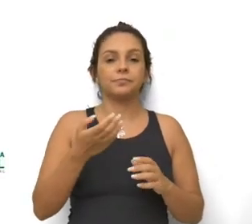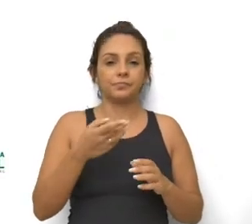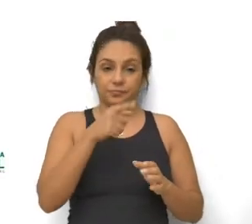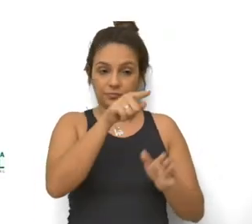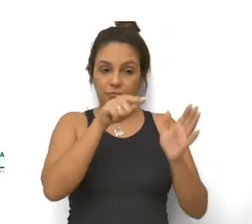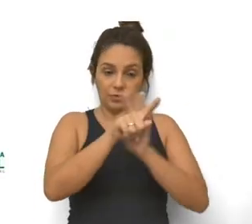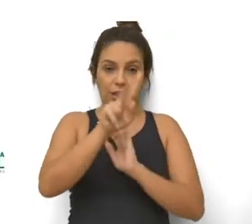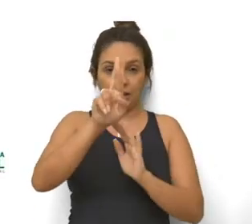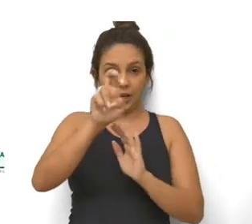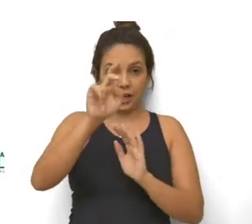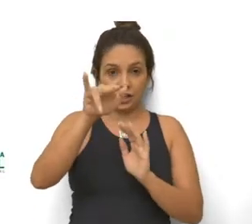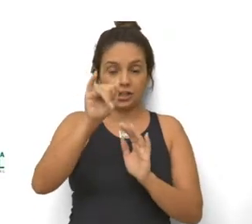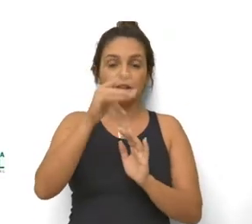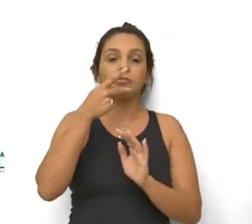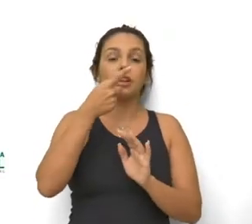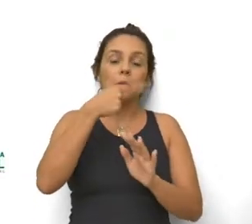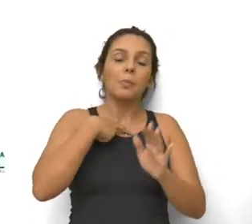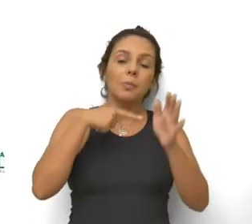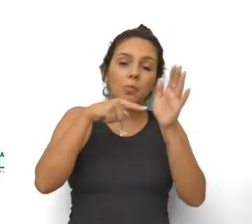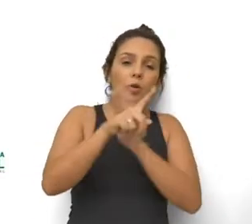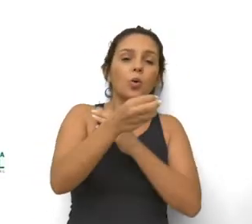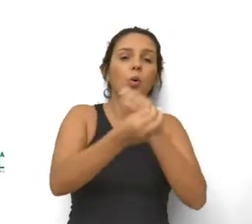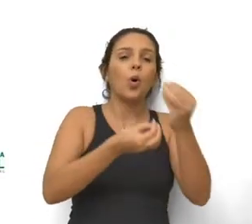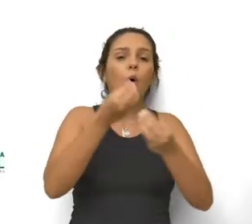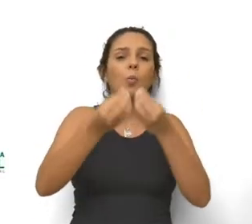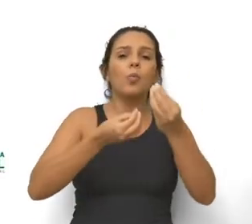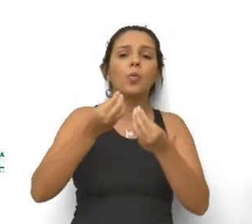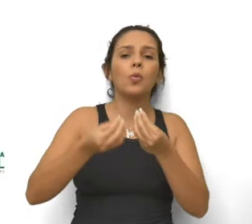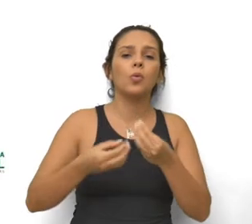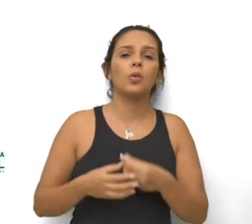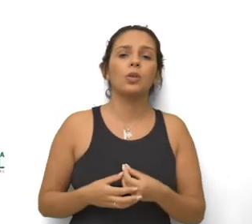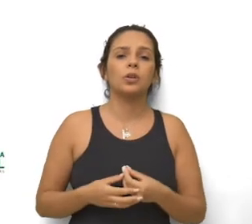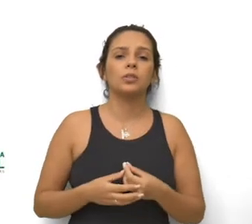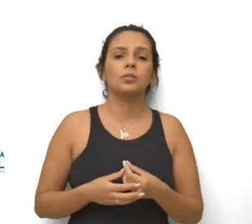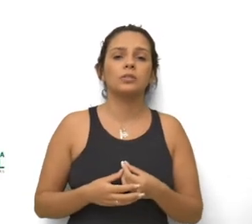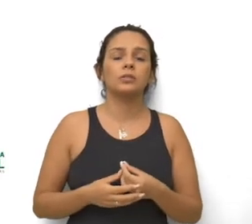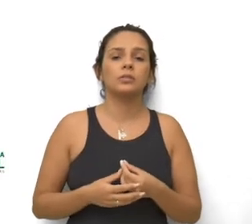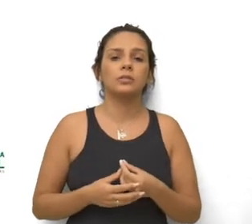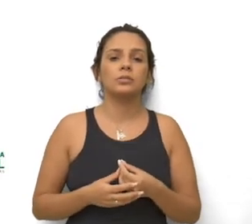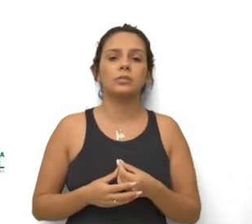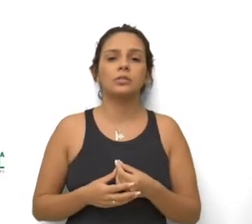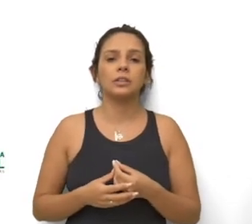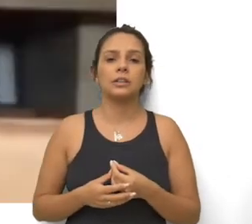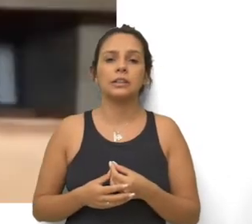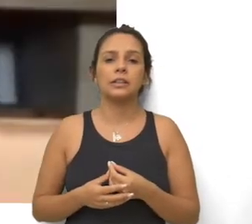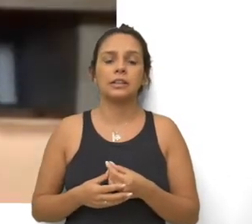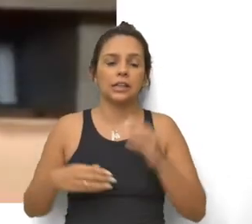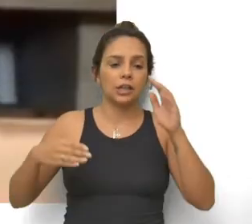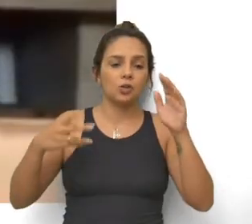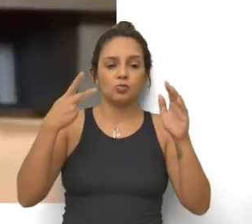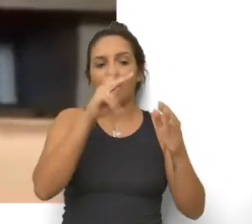a palavra para você e te perguntar como é que foi que a Bishop entrou na sua vida.